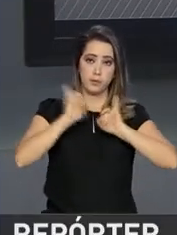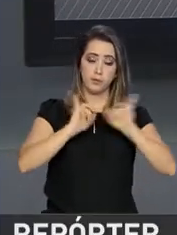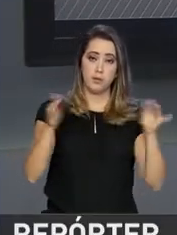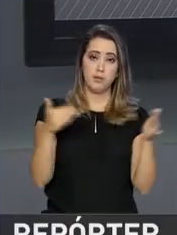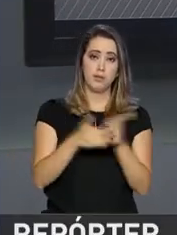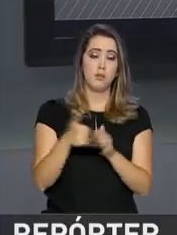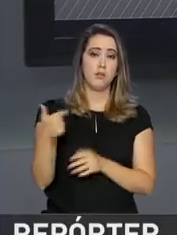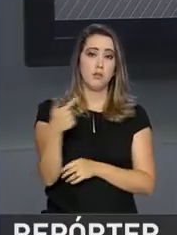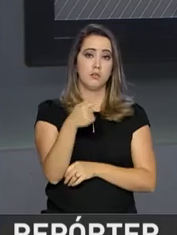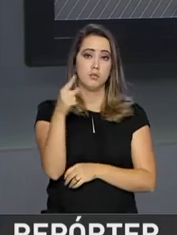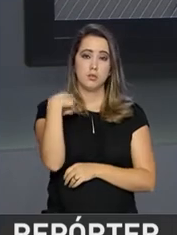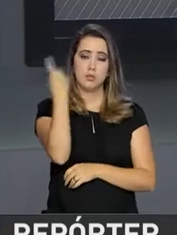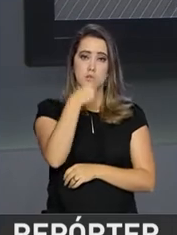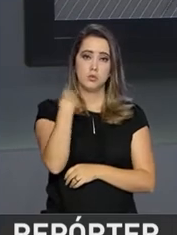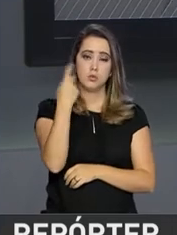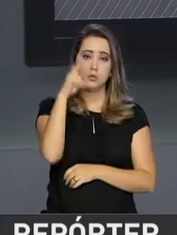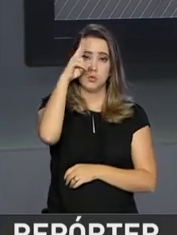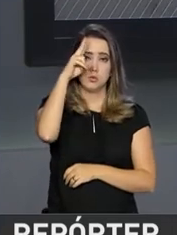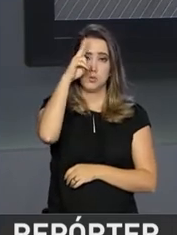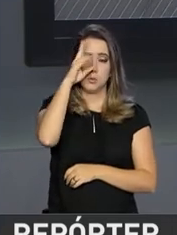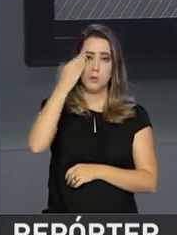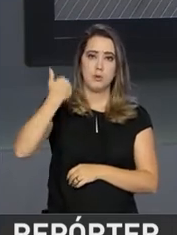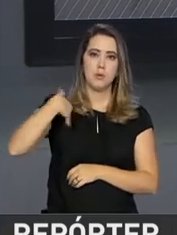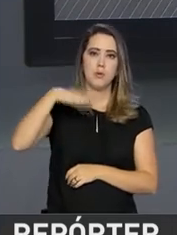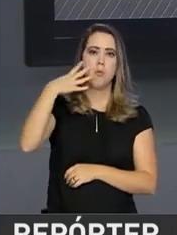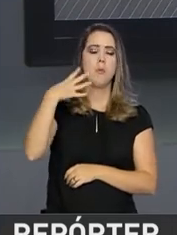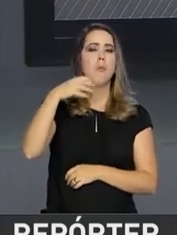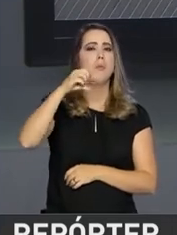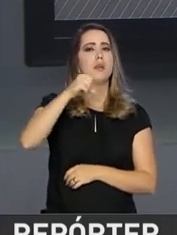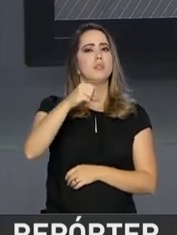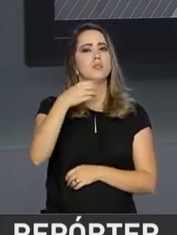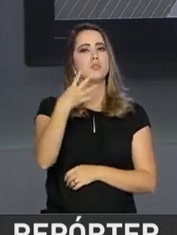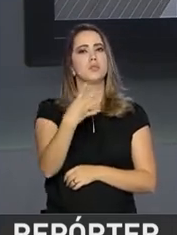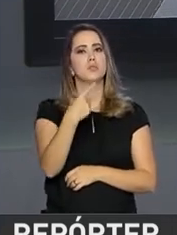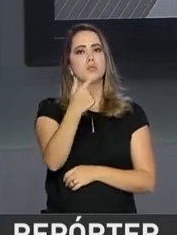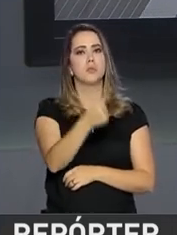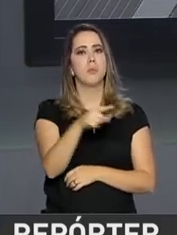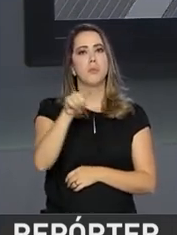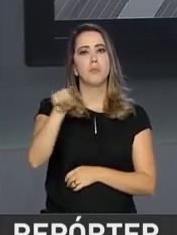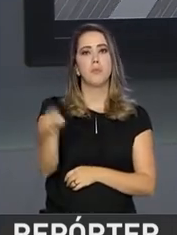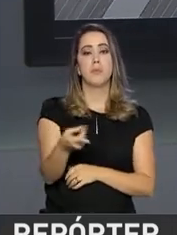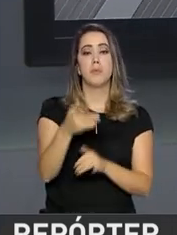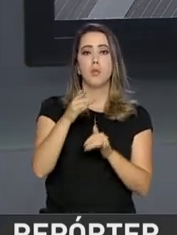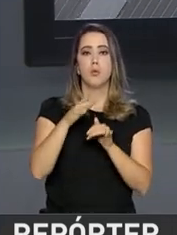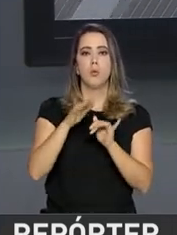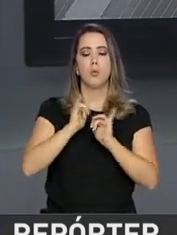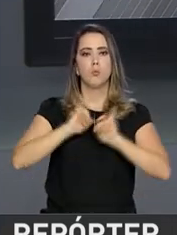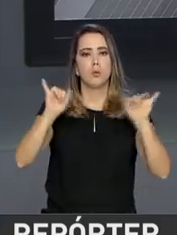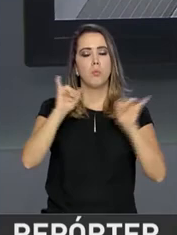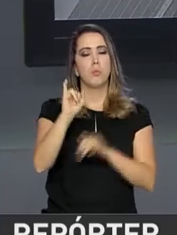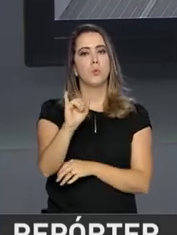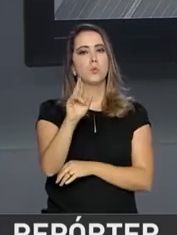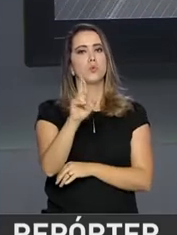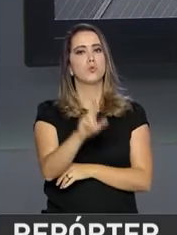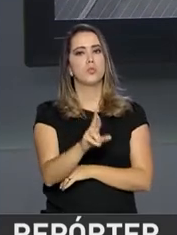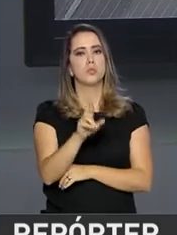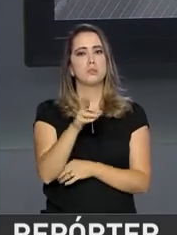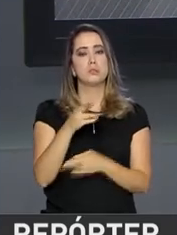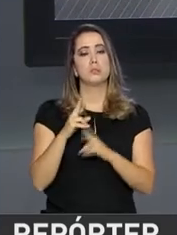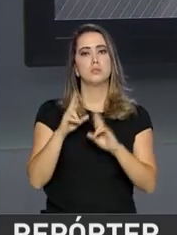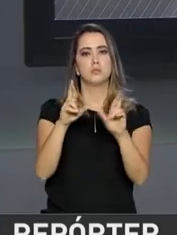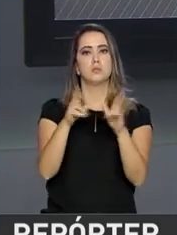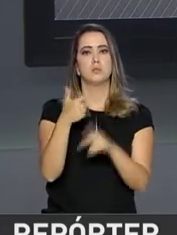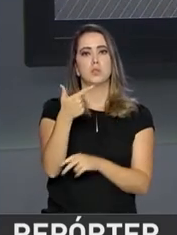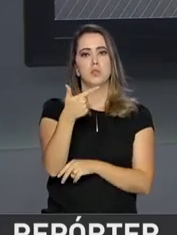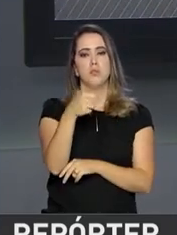desta segunda-feira, mais de 947 mil declarações de imposto de renda foram entregues. São esperadas 28